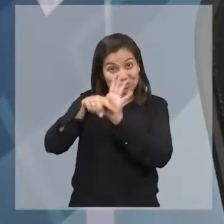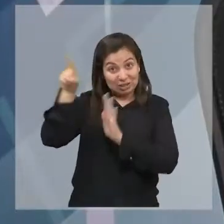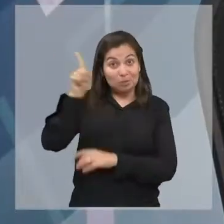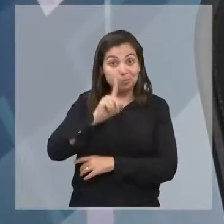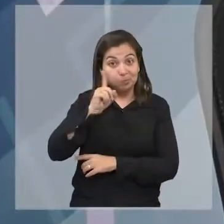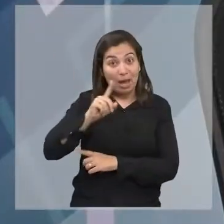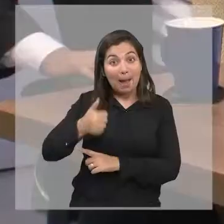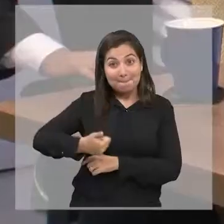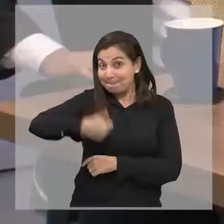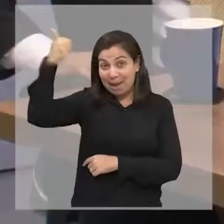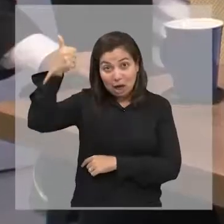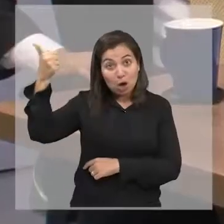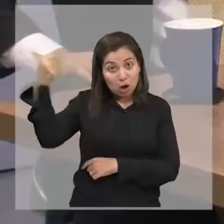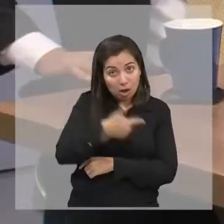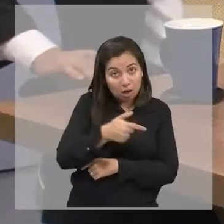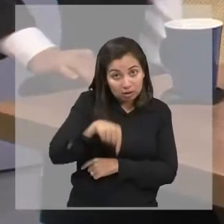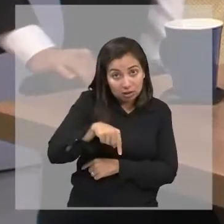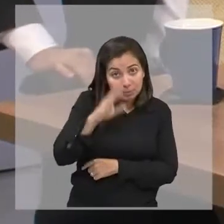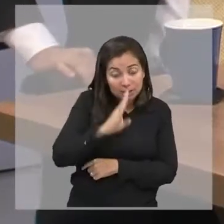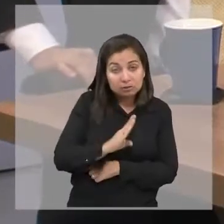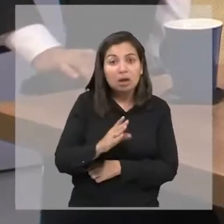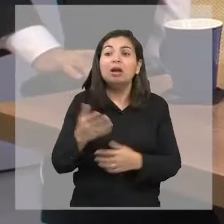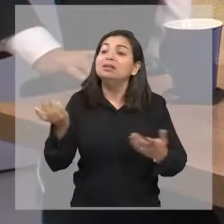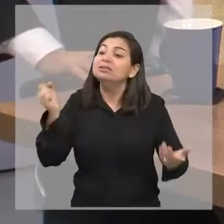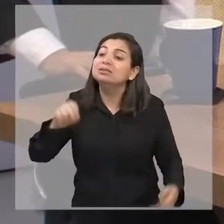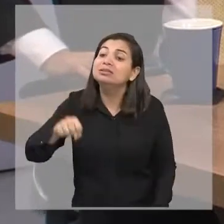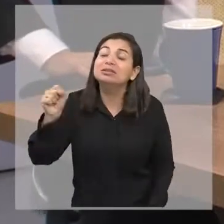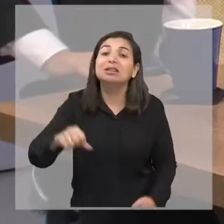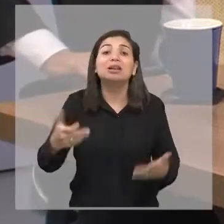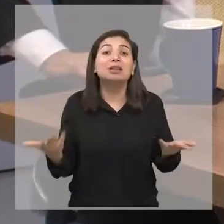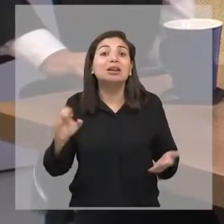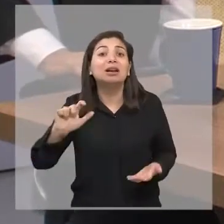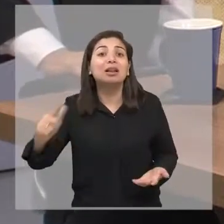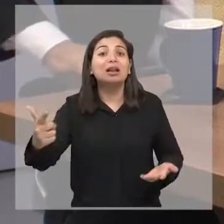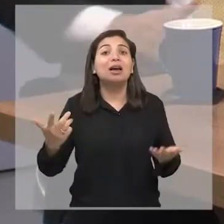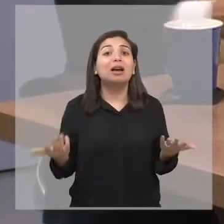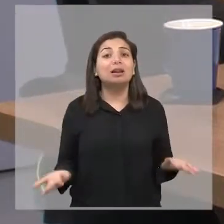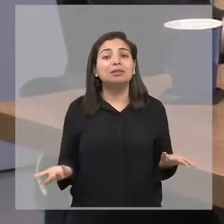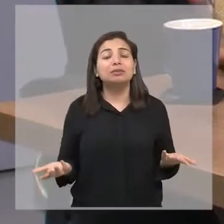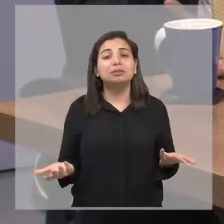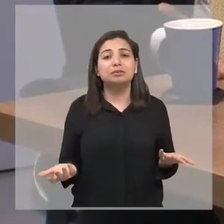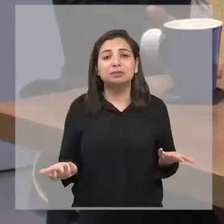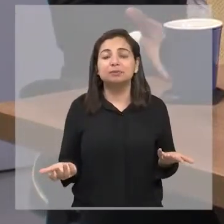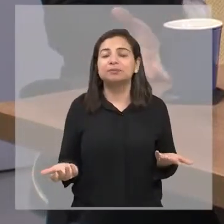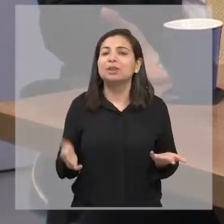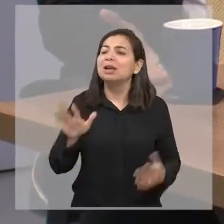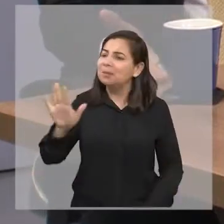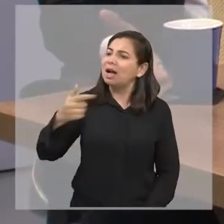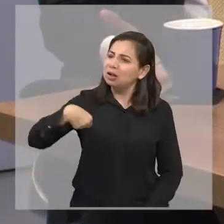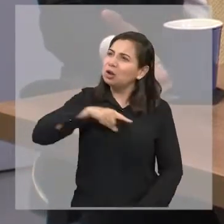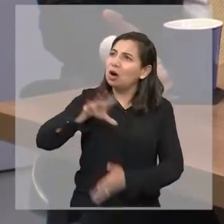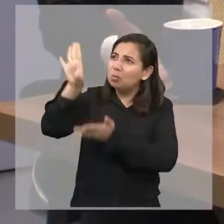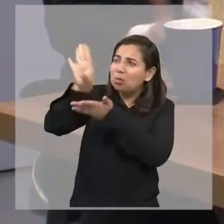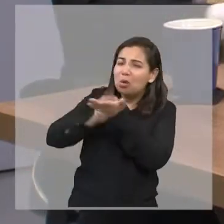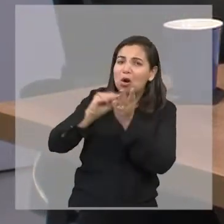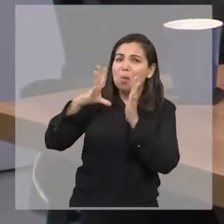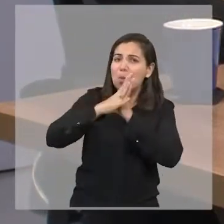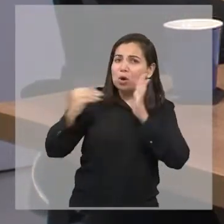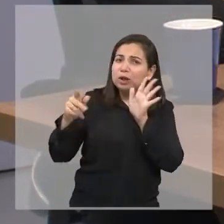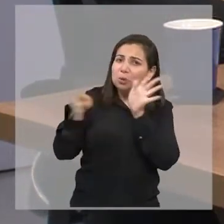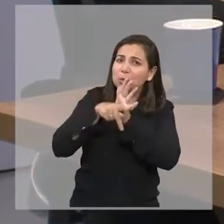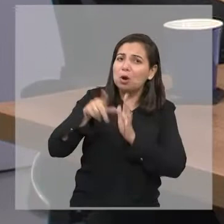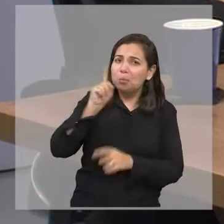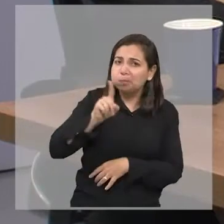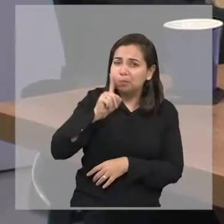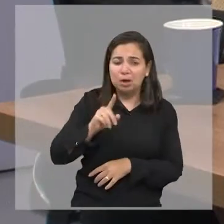que a nossa? É claro que é melhor do que a nossa. Olha a retórica, não, claro que é melhor. Não, mas você está discutindo criticando. isso. Não, mas nós não estamos inspirando no modelo americano? Não. Eu acho que o modelo